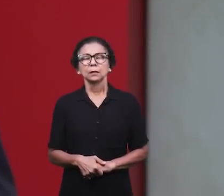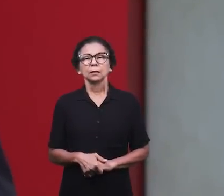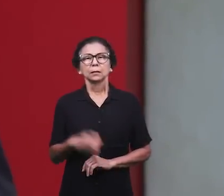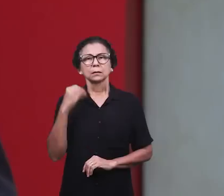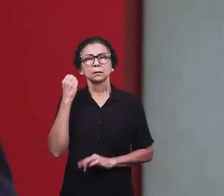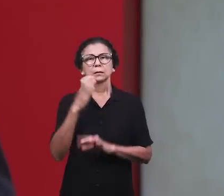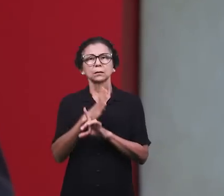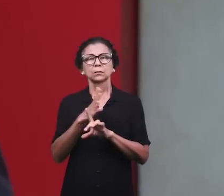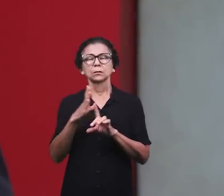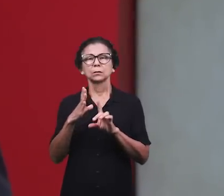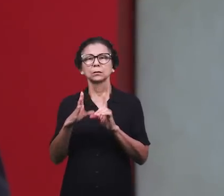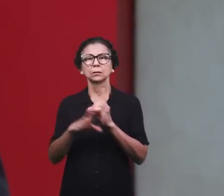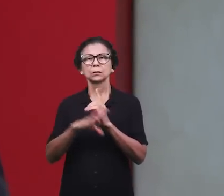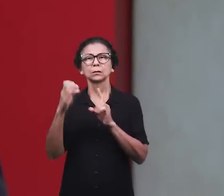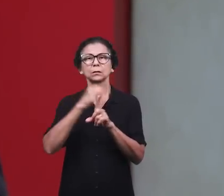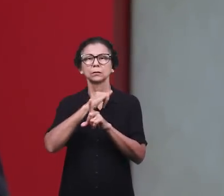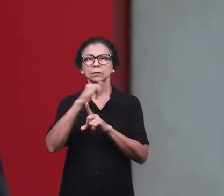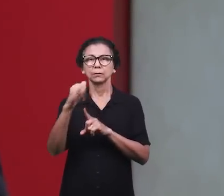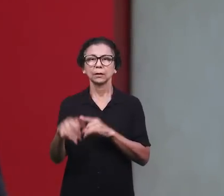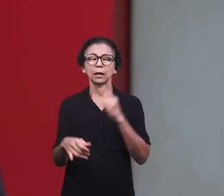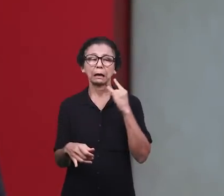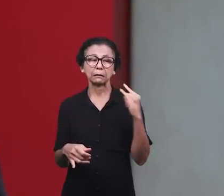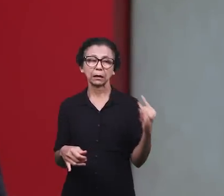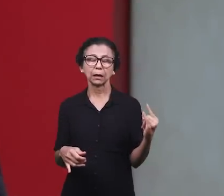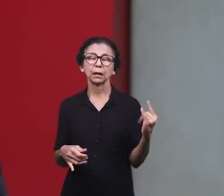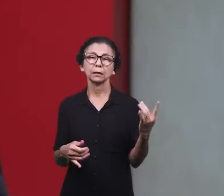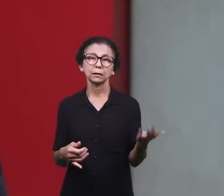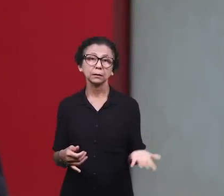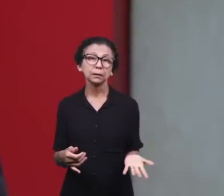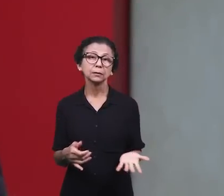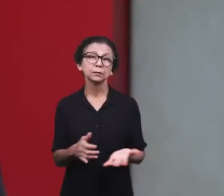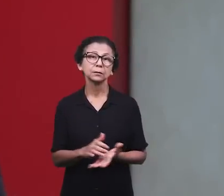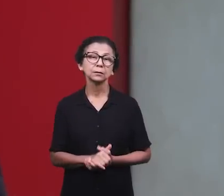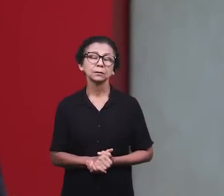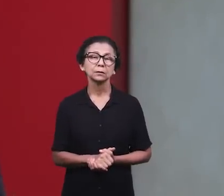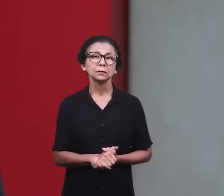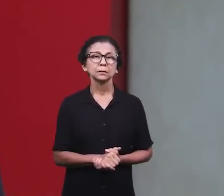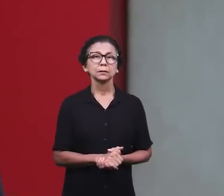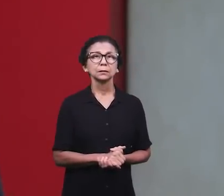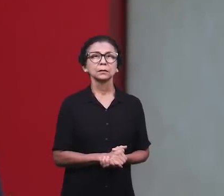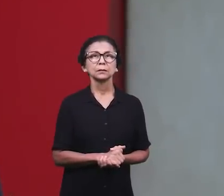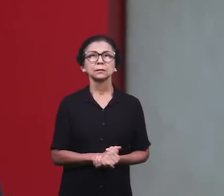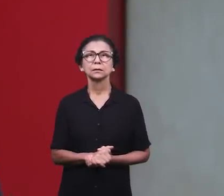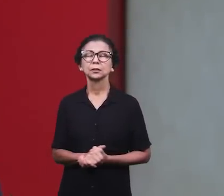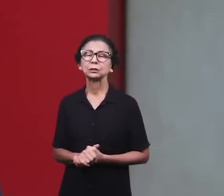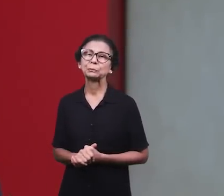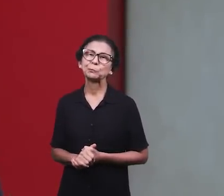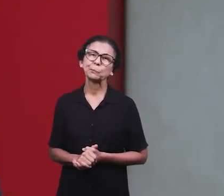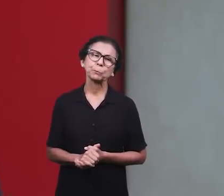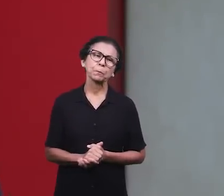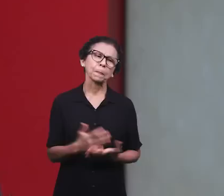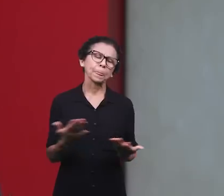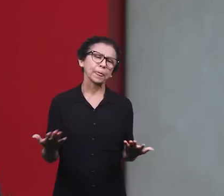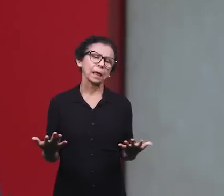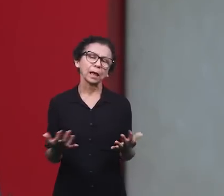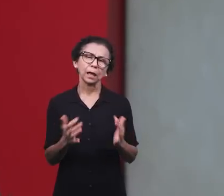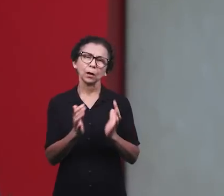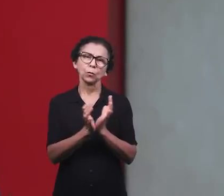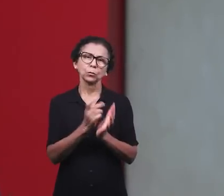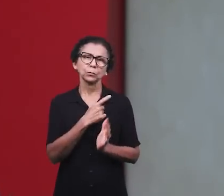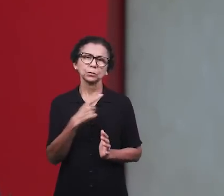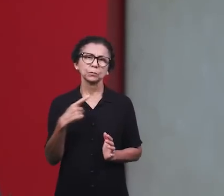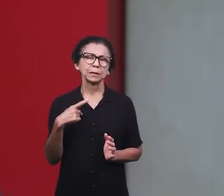culto profético. E nós nos surpreendemos quando chegamos numa determinada reunião com um grupo